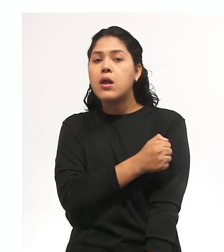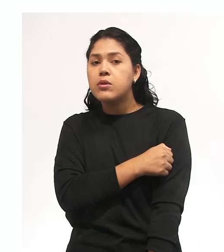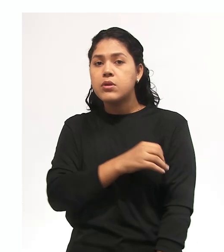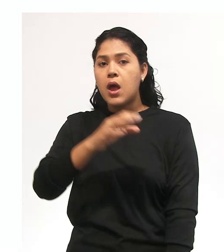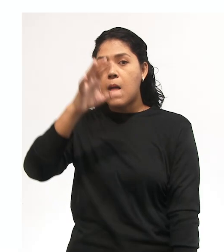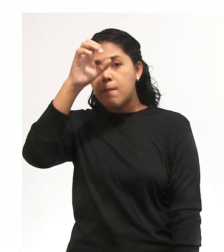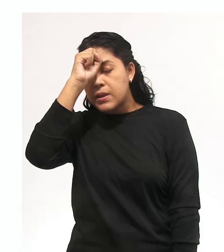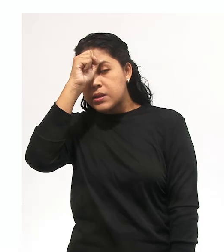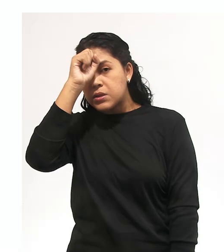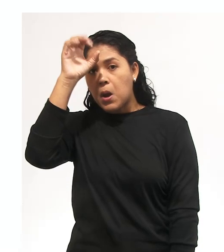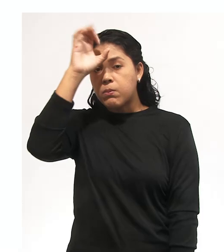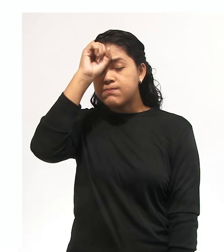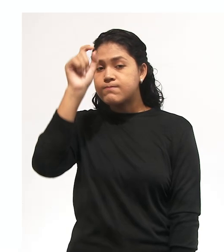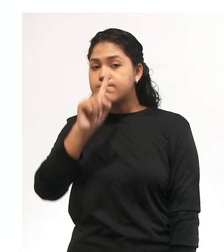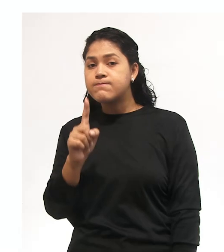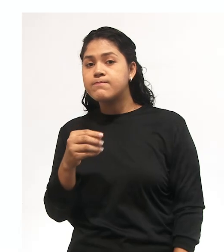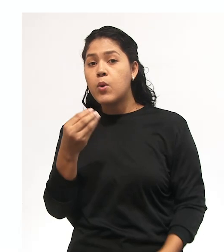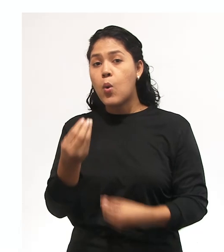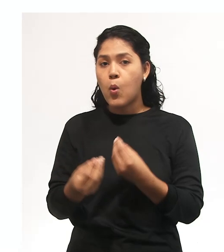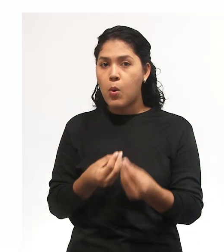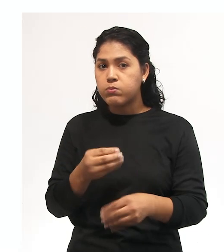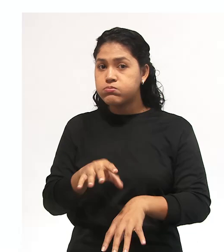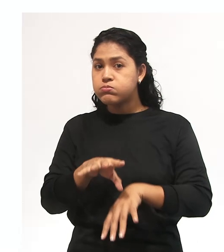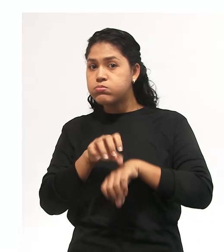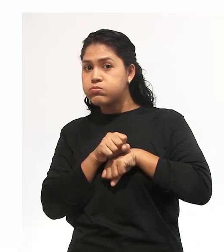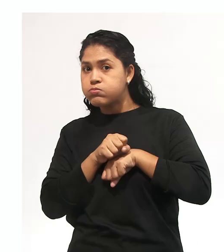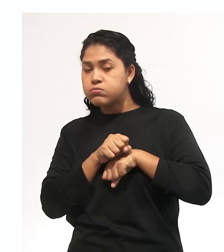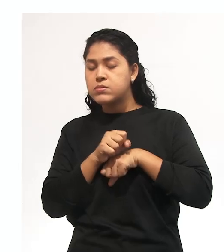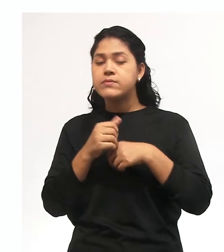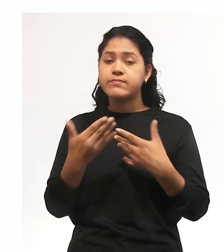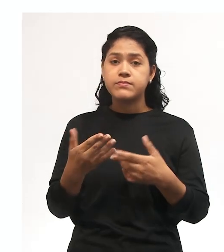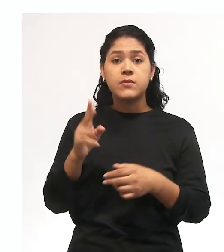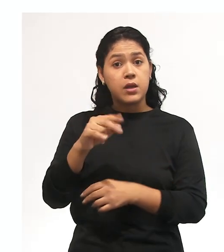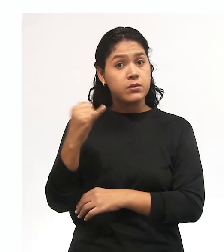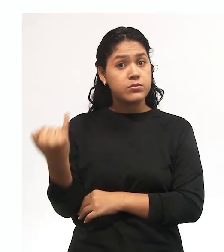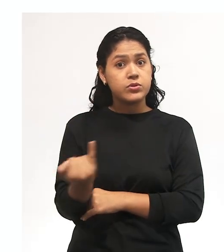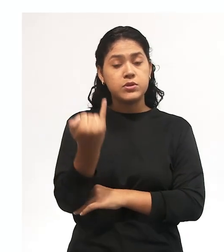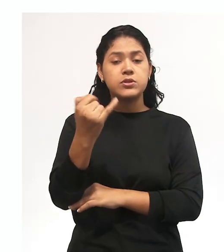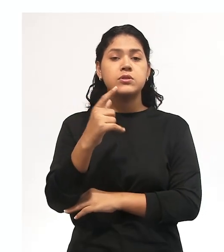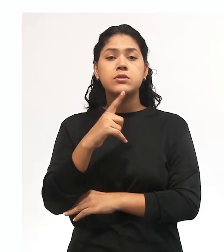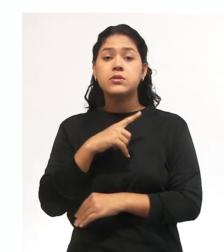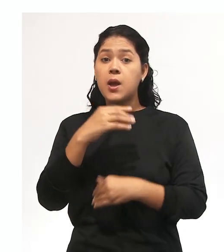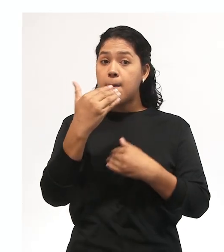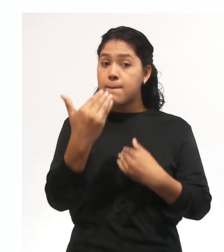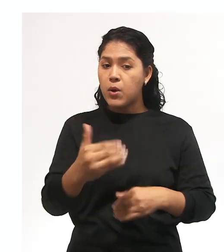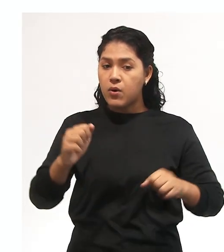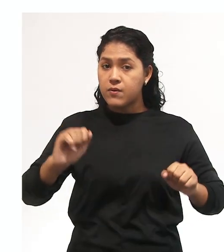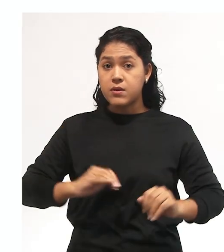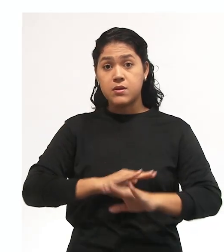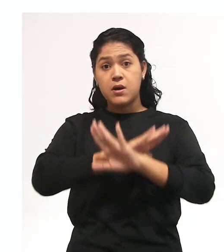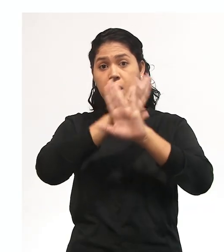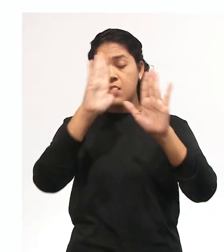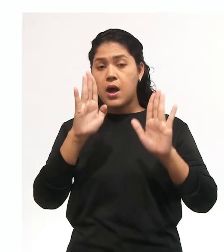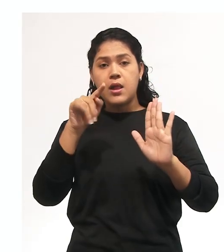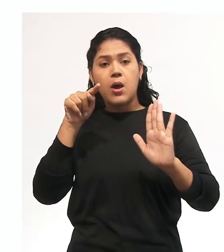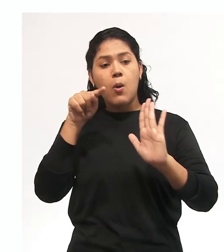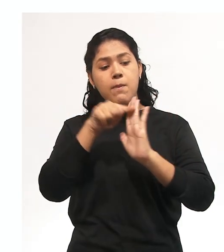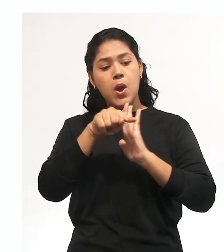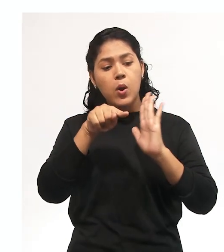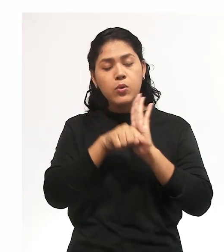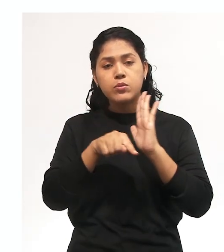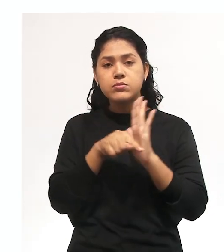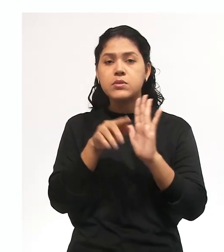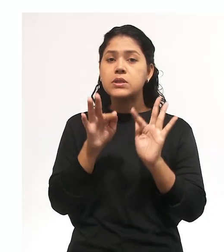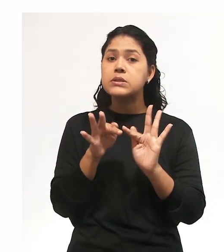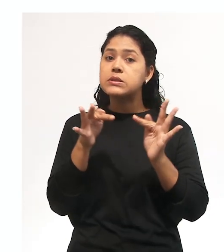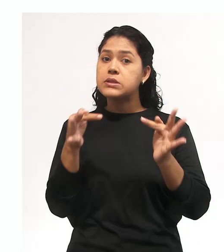um determinado conteúdo. É importante preparar os exames de forma clara, imparcial e que garanta